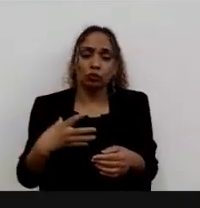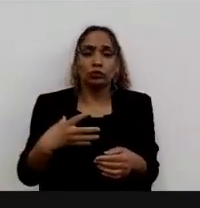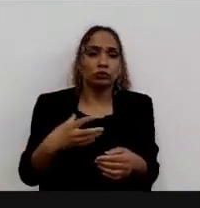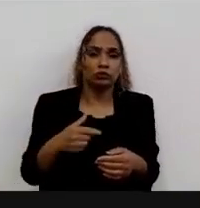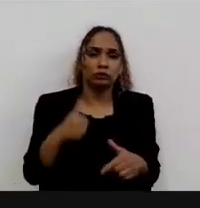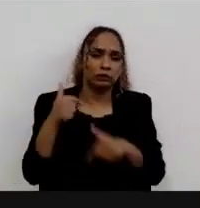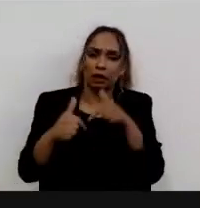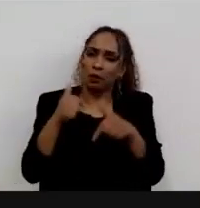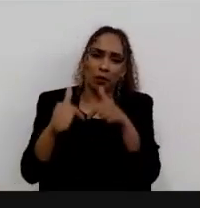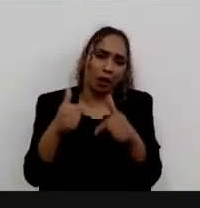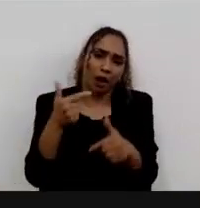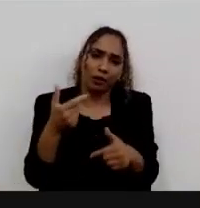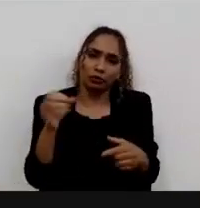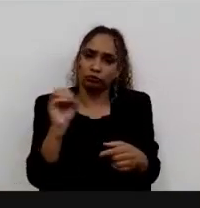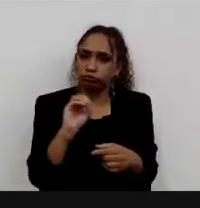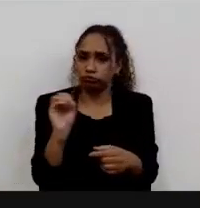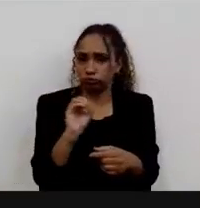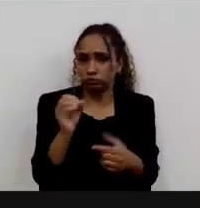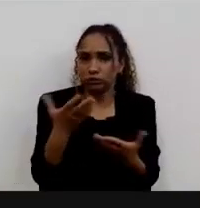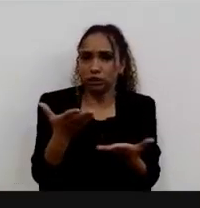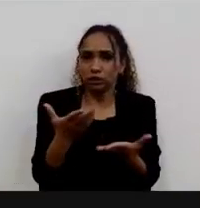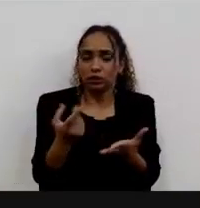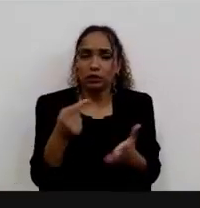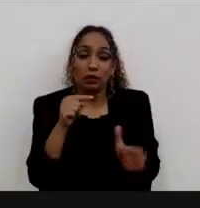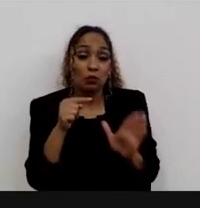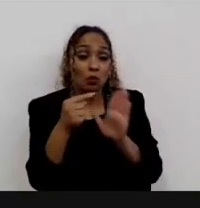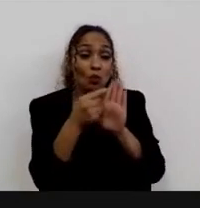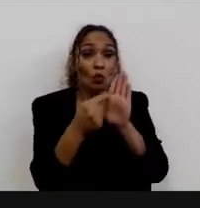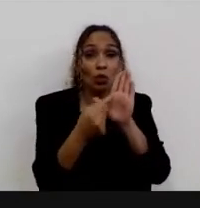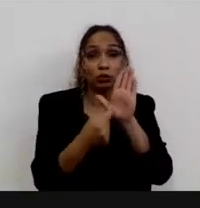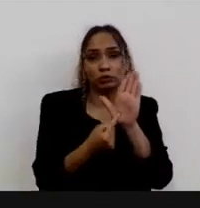atuação. Então, ele vai poder indicar na ferramenta os seus interesses.